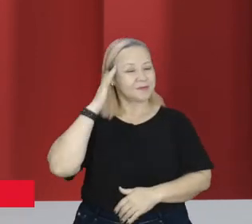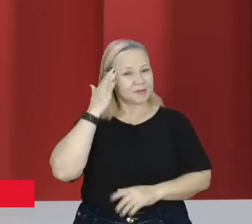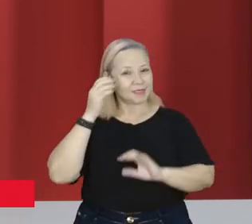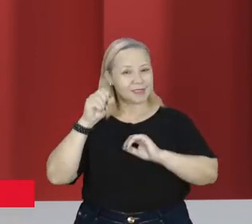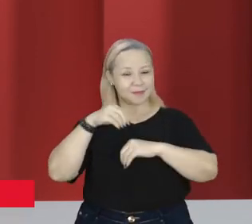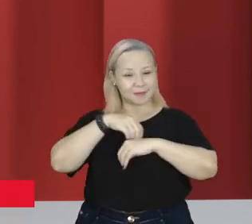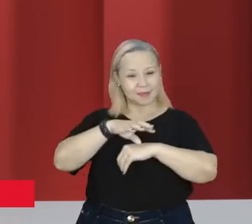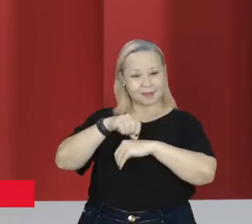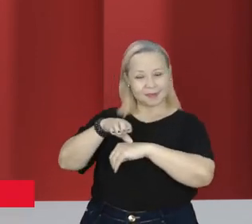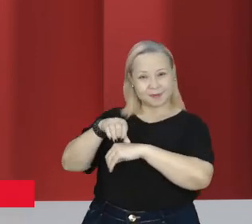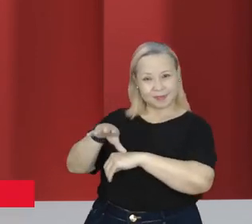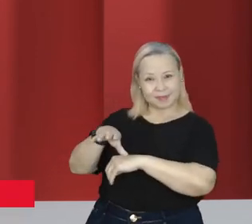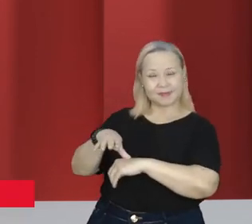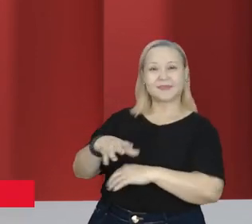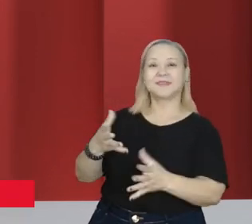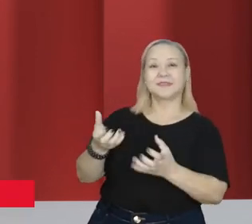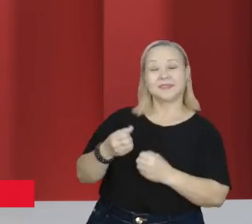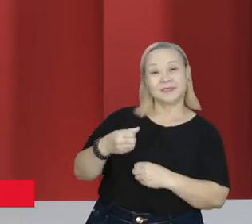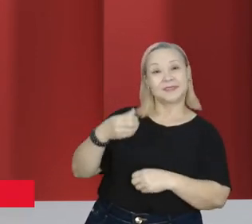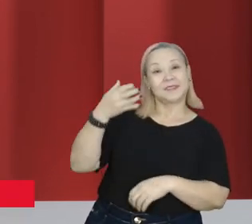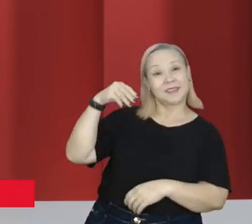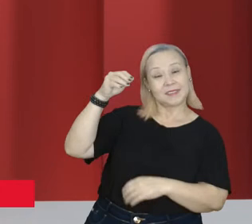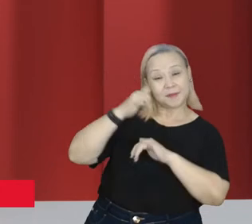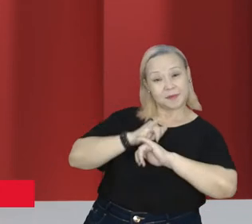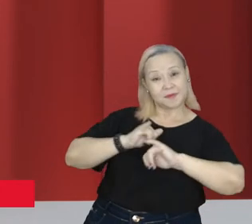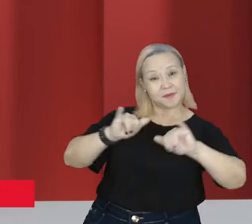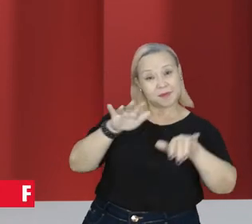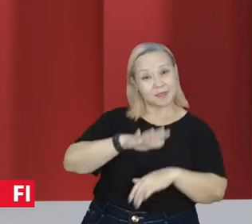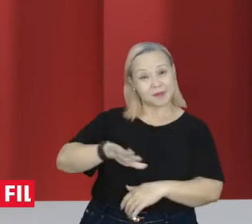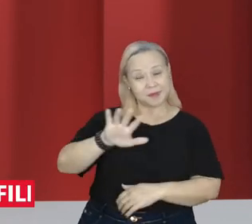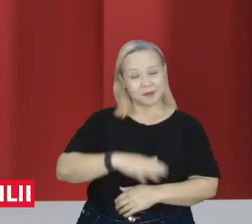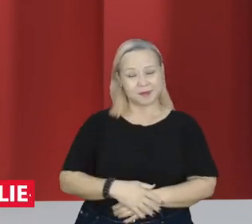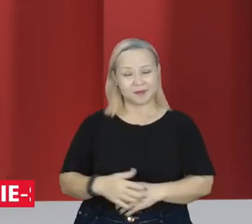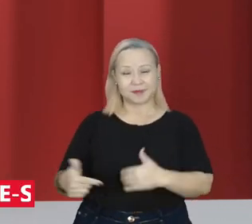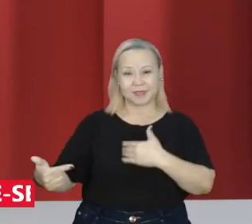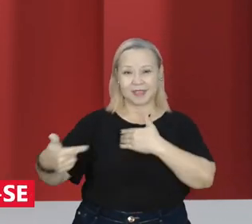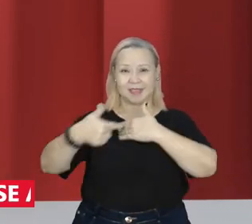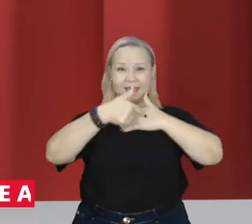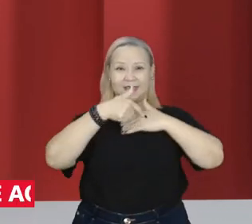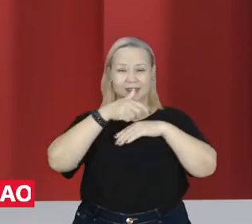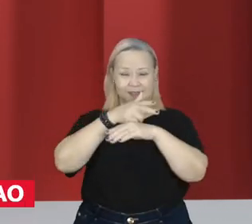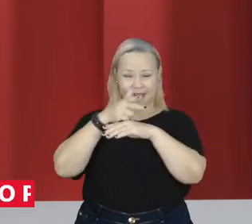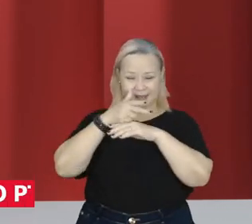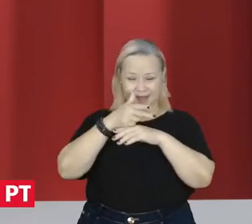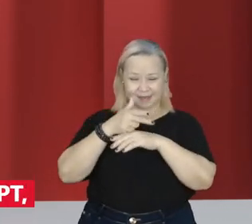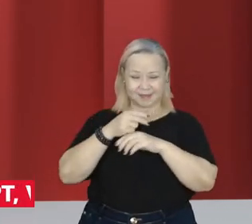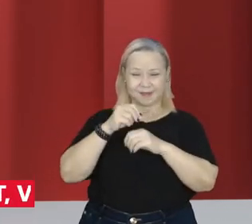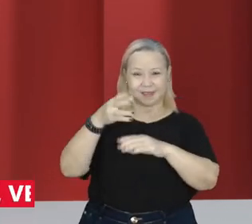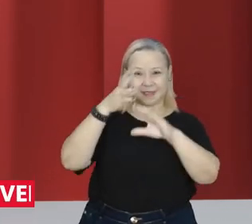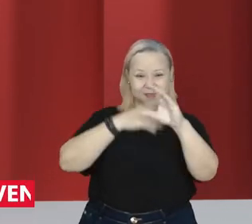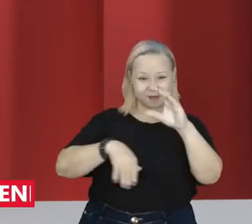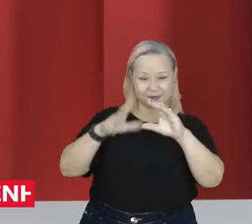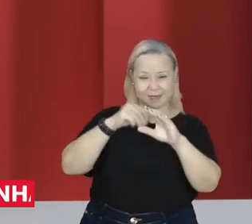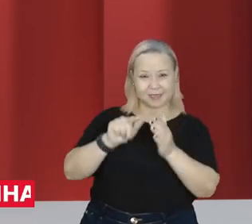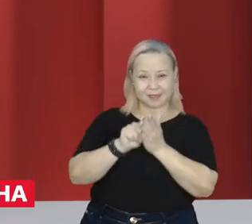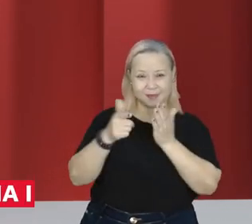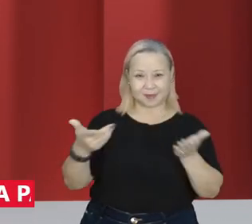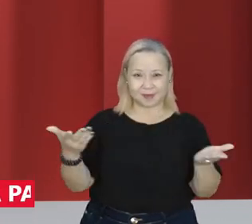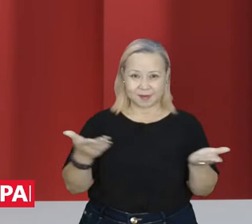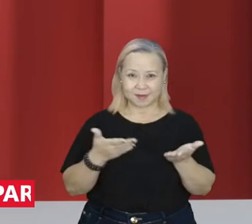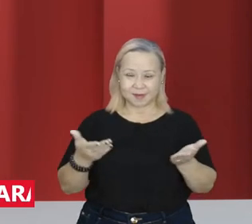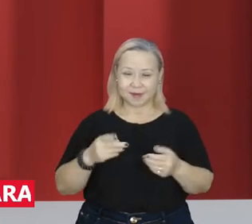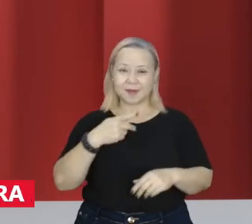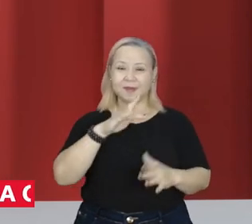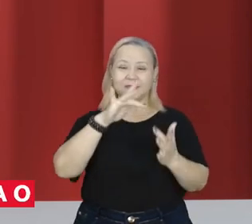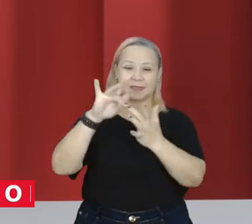começarem, você recebe a notificação e não vai perder nada. Deixe seu like nesse vídeo também e compartilhe a edição de hoje com os